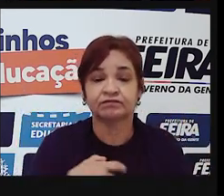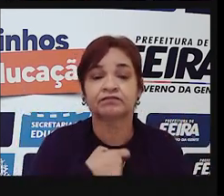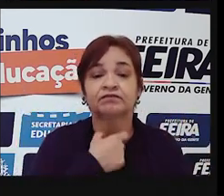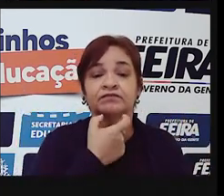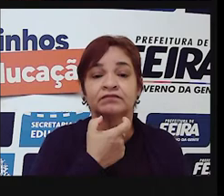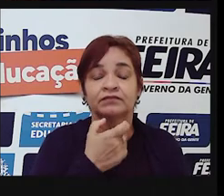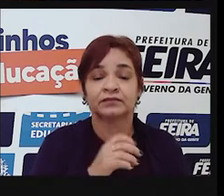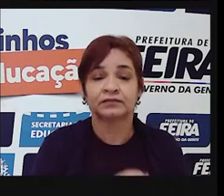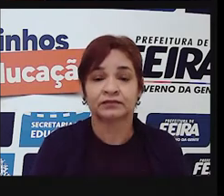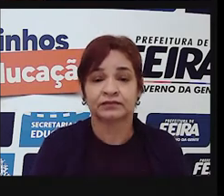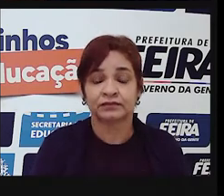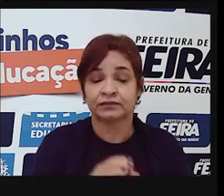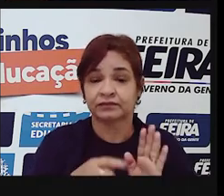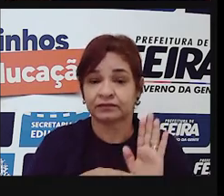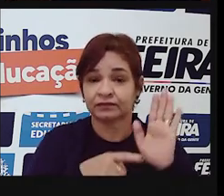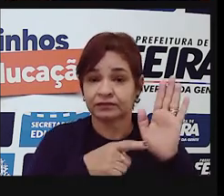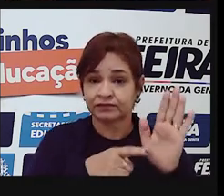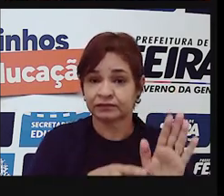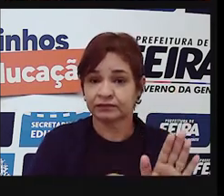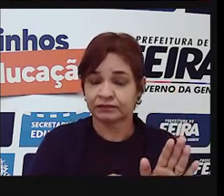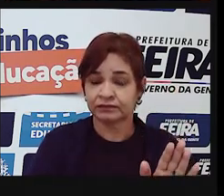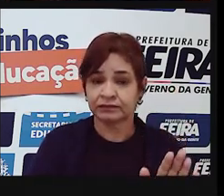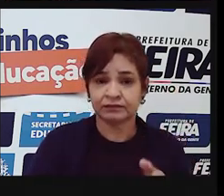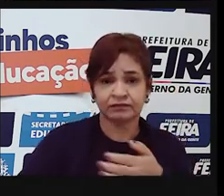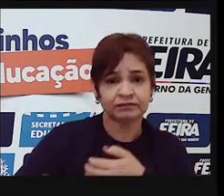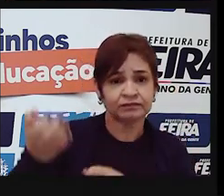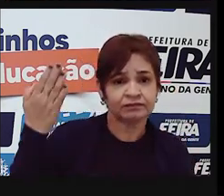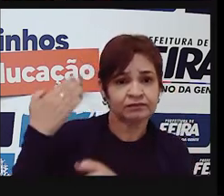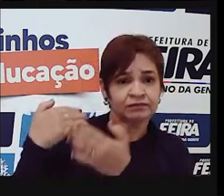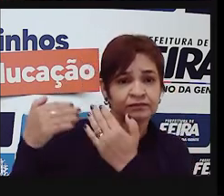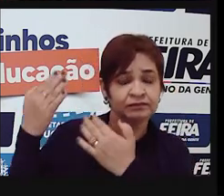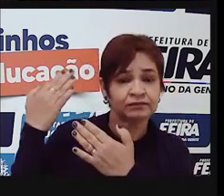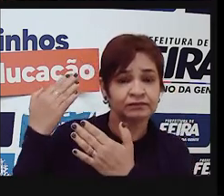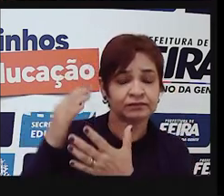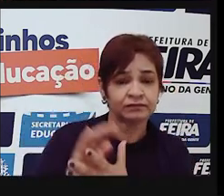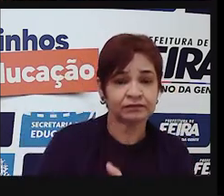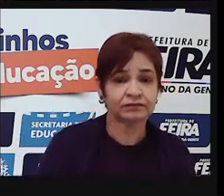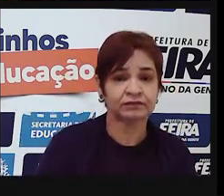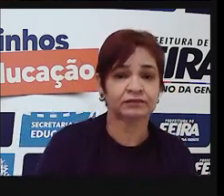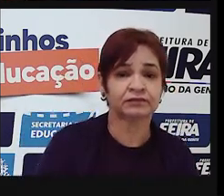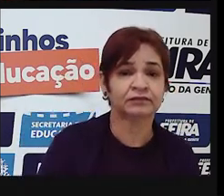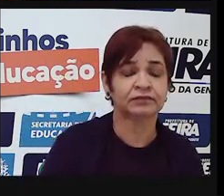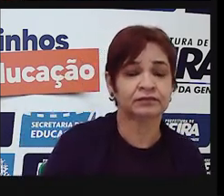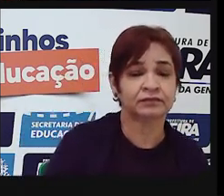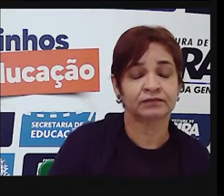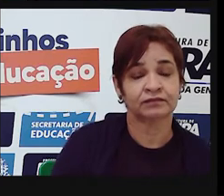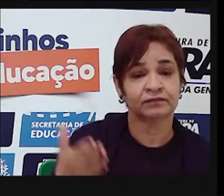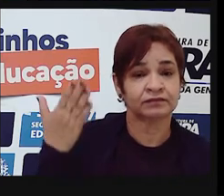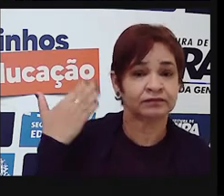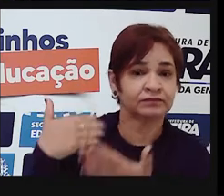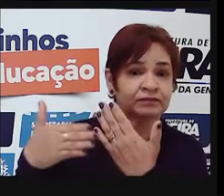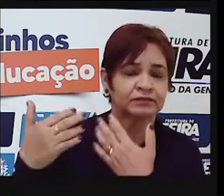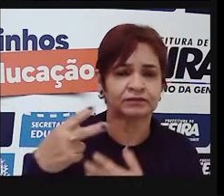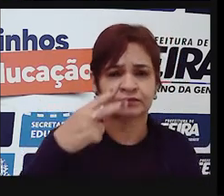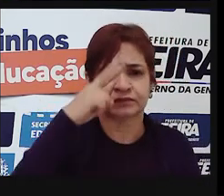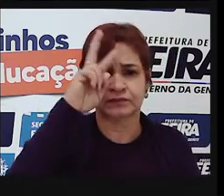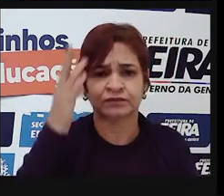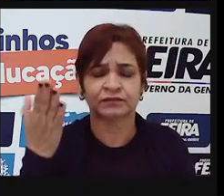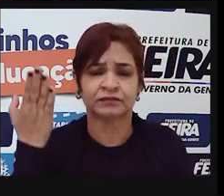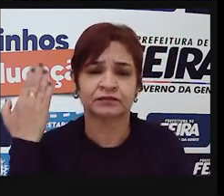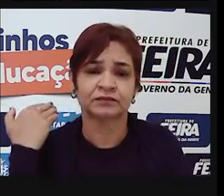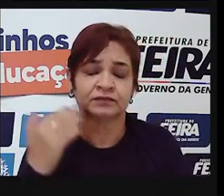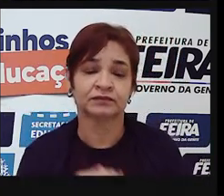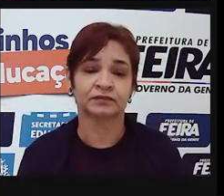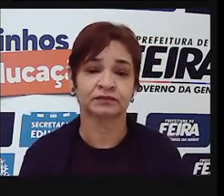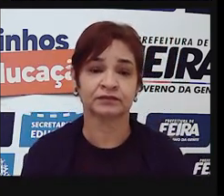uma expressão de arte muito antiga, datada desde a pré-história, que conta com